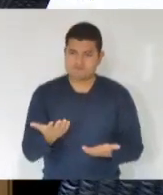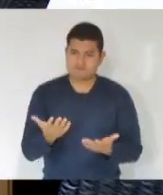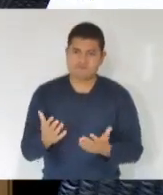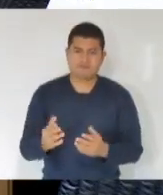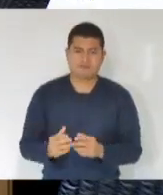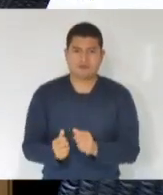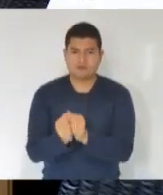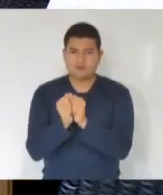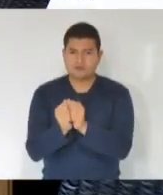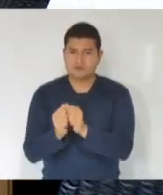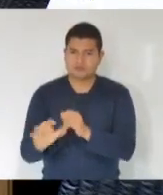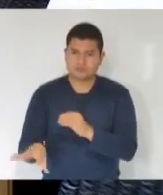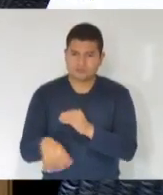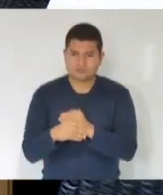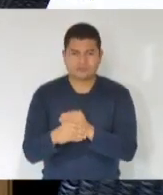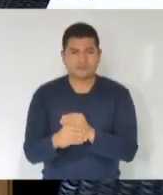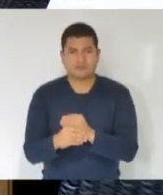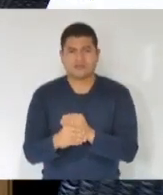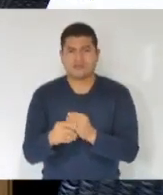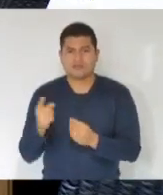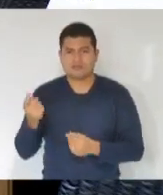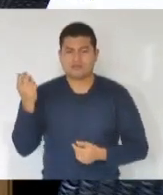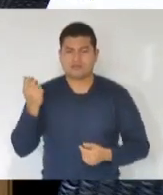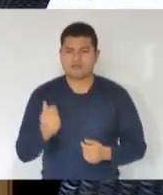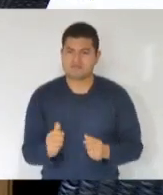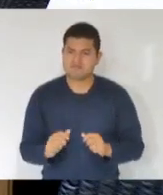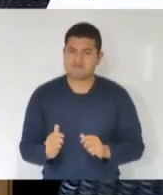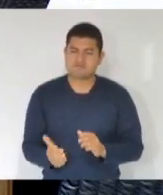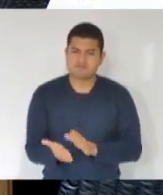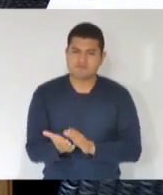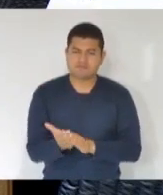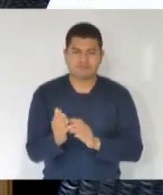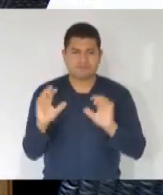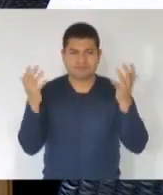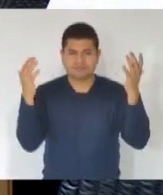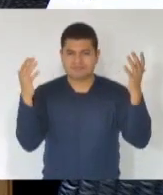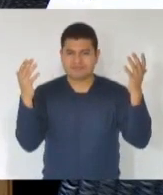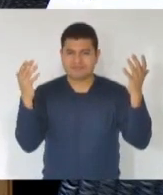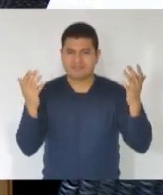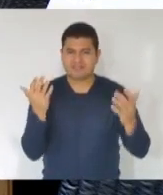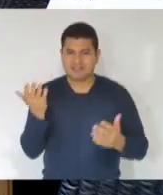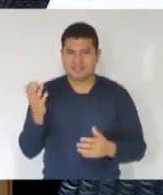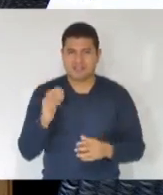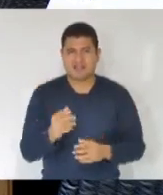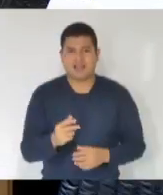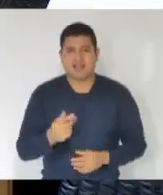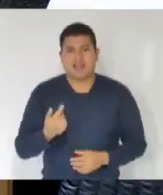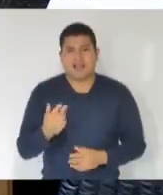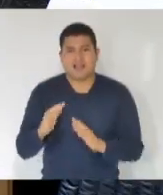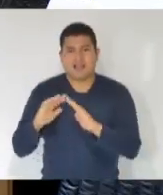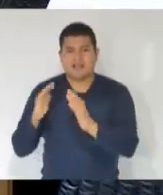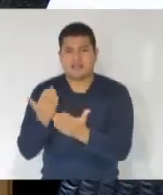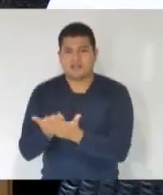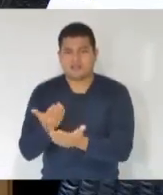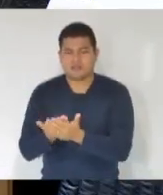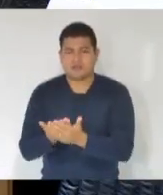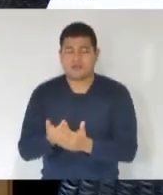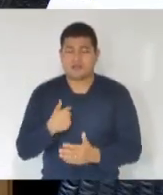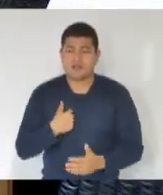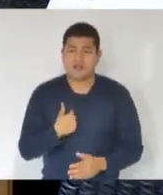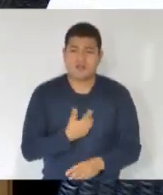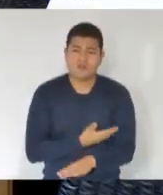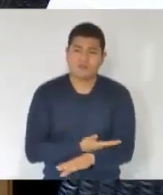às suas congratulações à Escola Pedro II, em Blumenau. Eu costumo dizer que